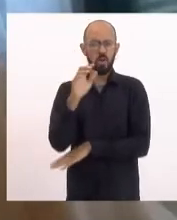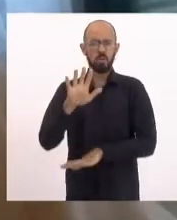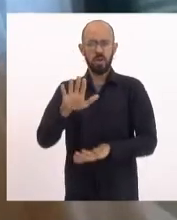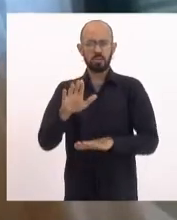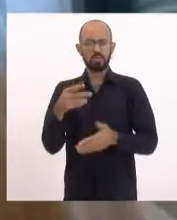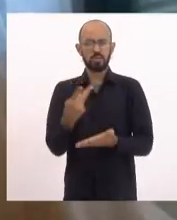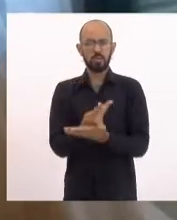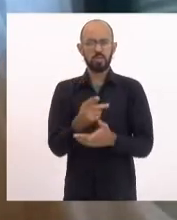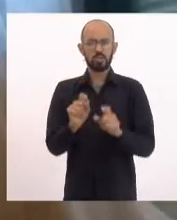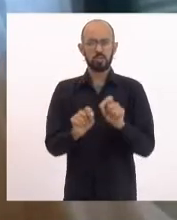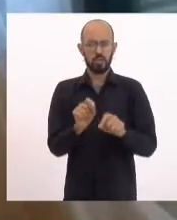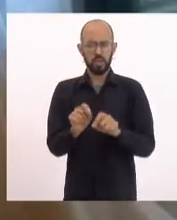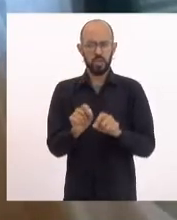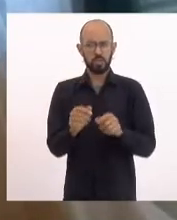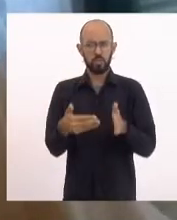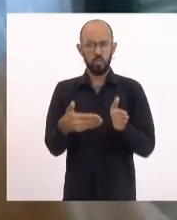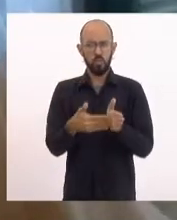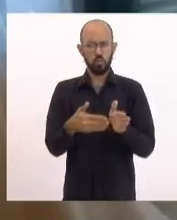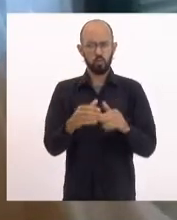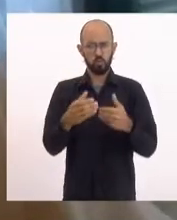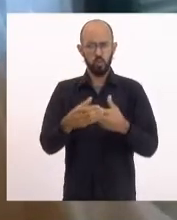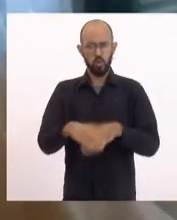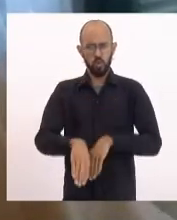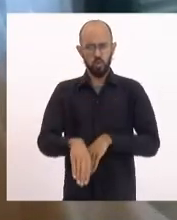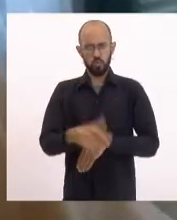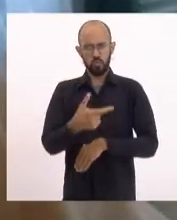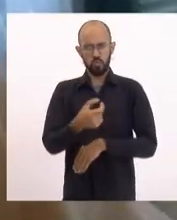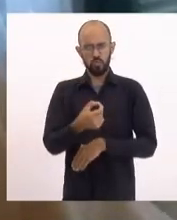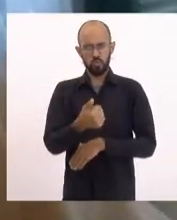esse último concurso de 2013,